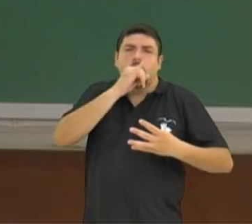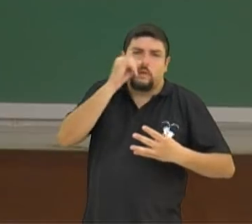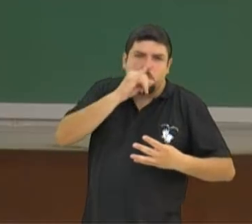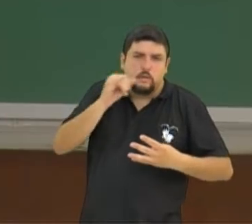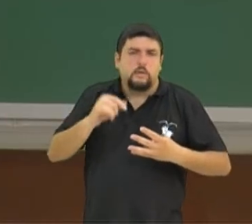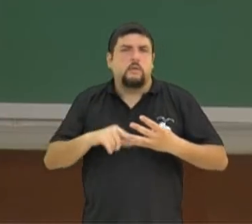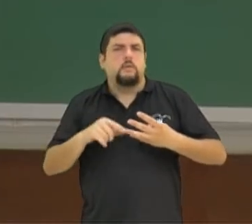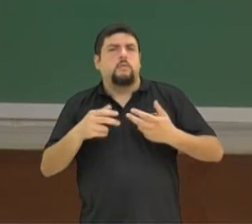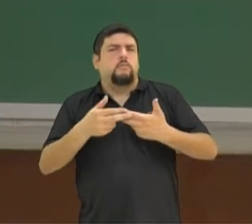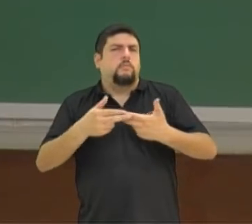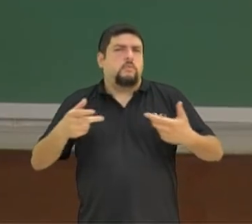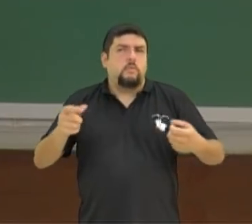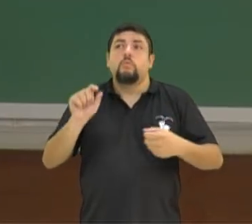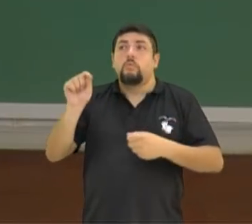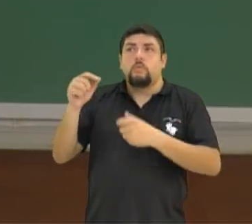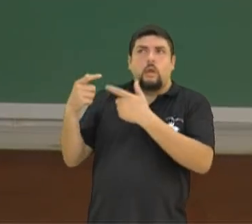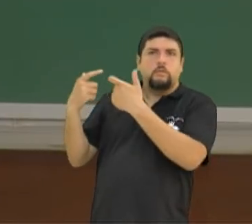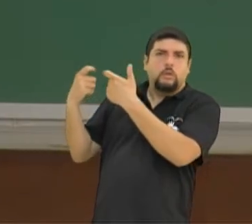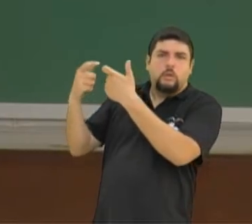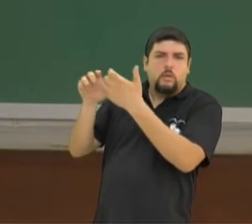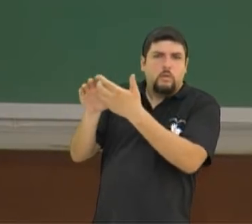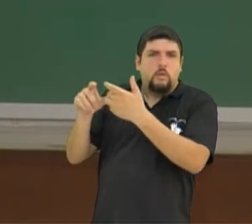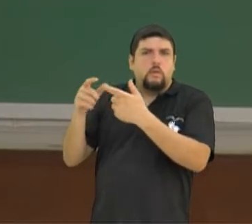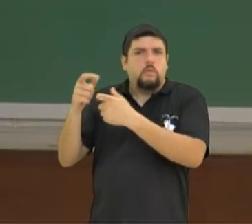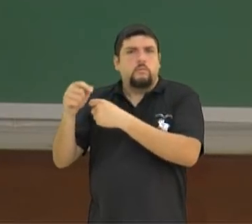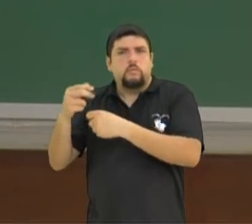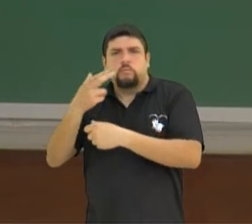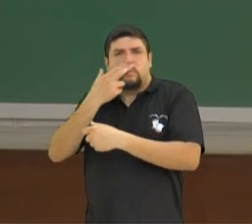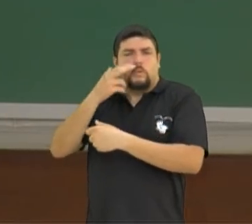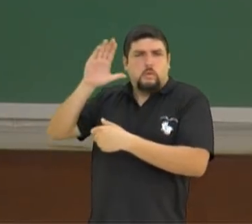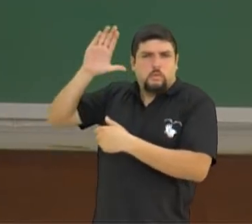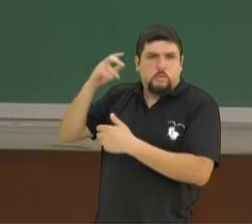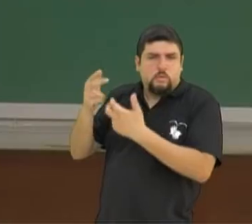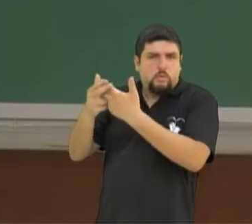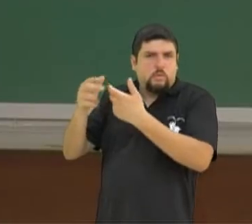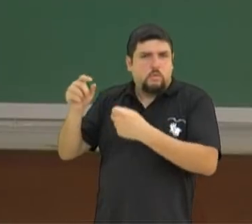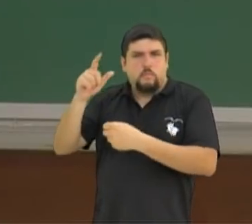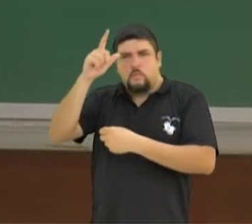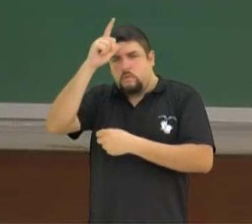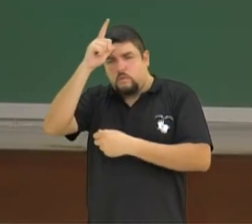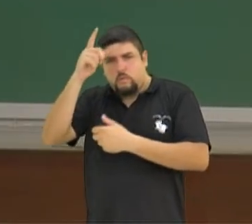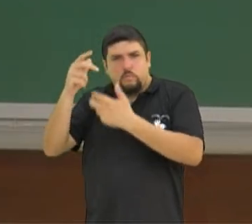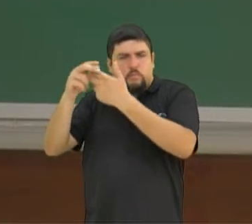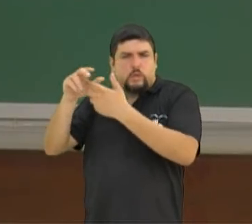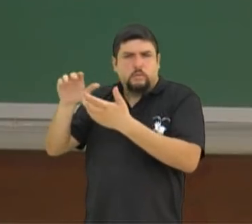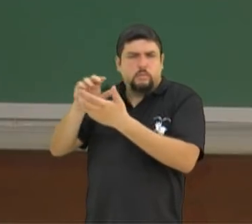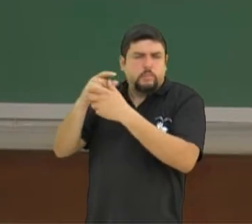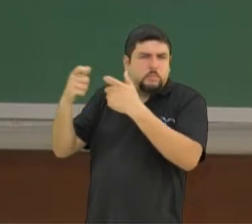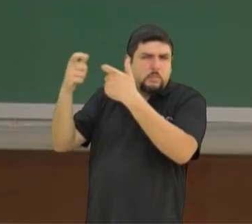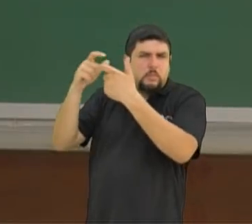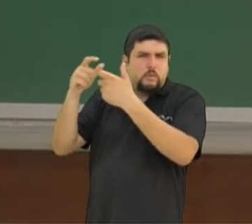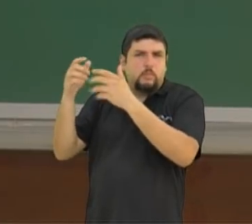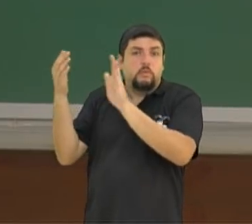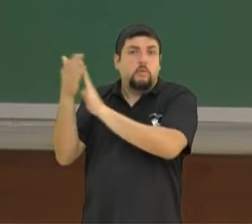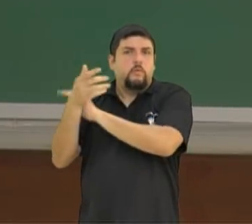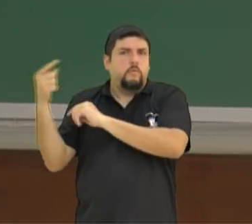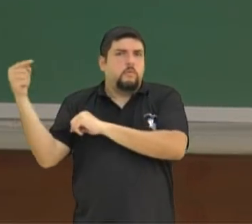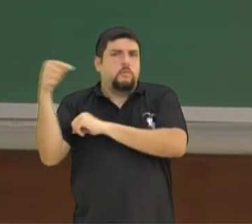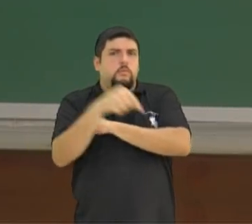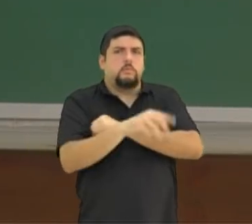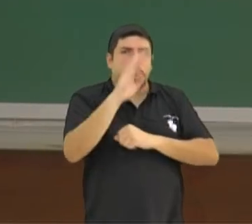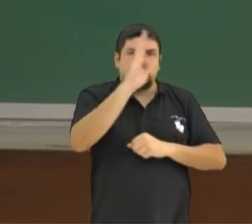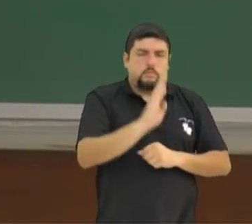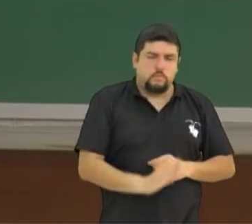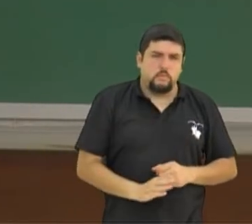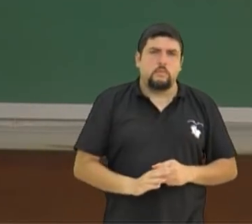italianos, né, fugindo ali do nazismo, do fascismo na Itália, na Alemanha. Vieram os ucranianos